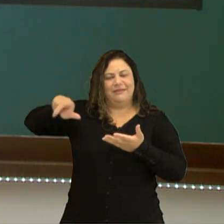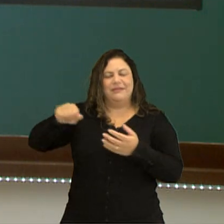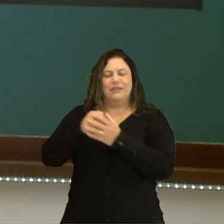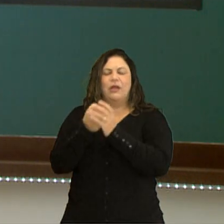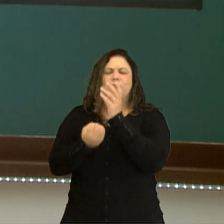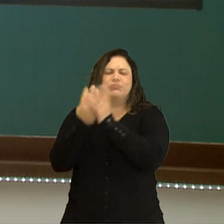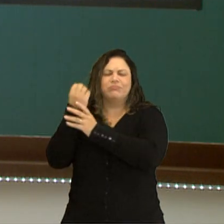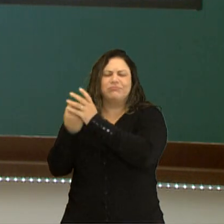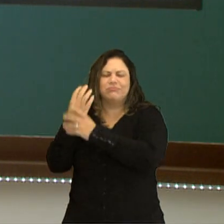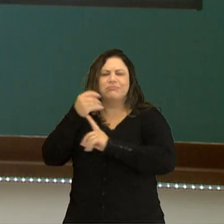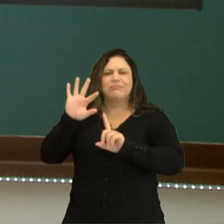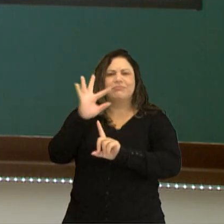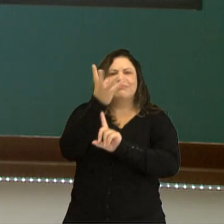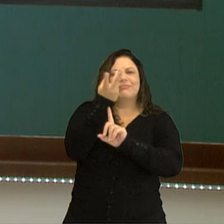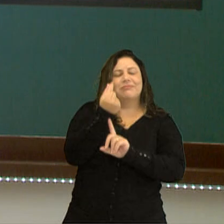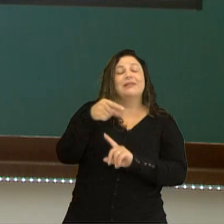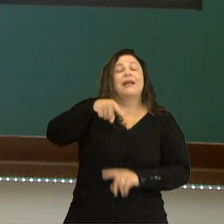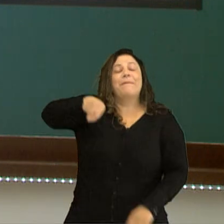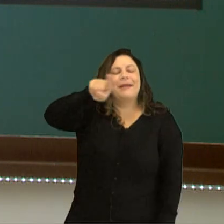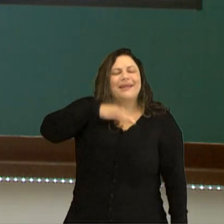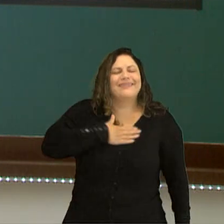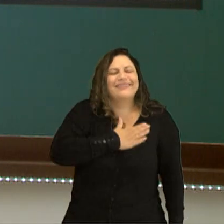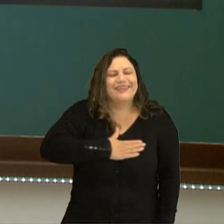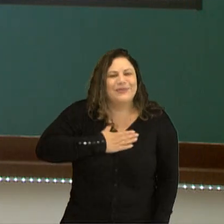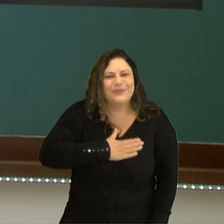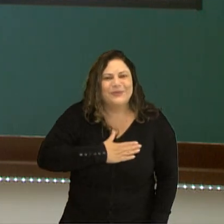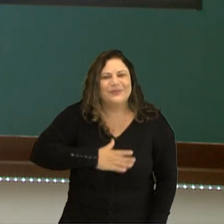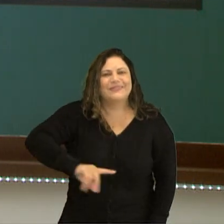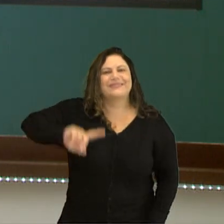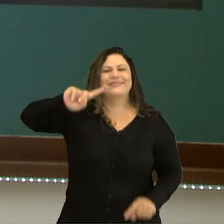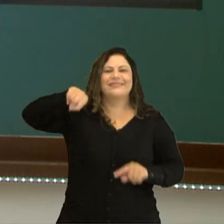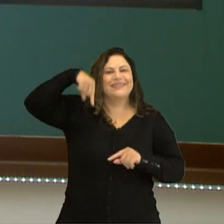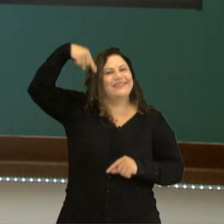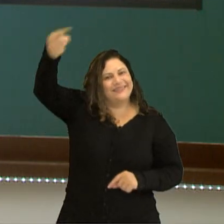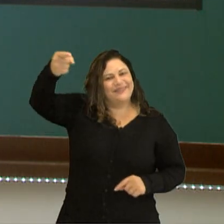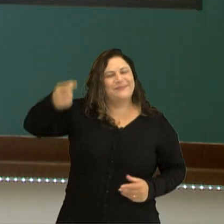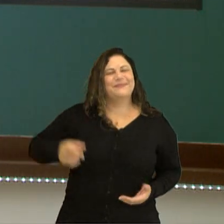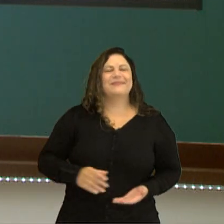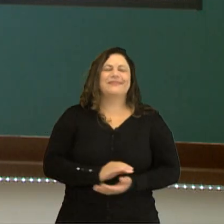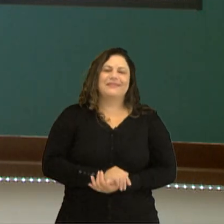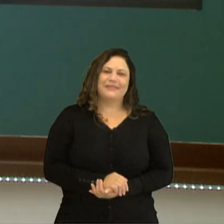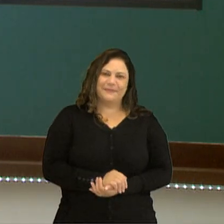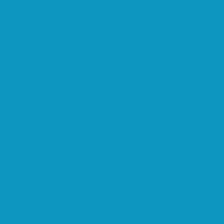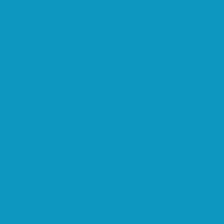artísticas. Eu espero que vocês tenham gostado e até breve!